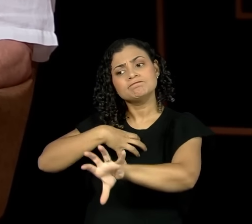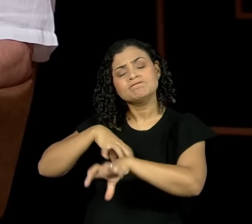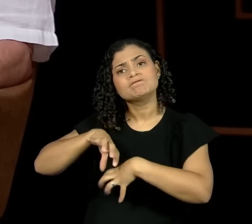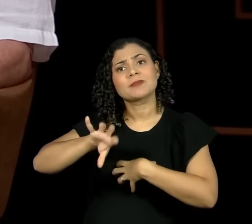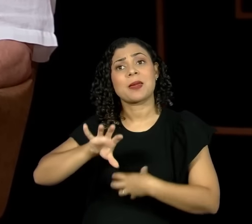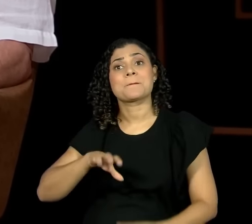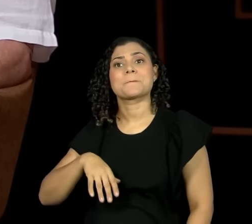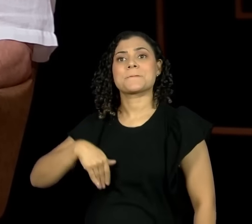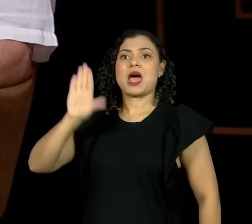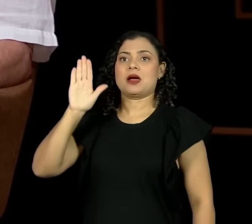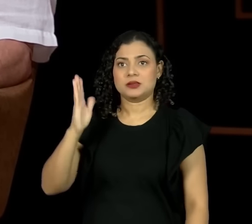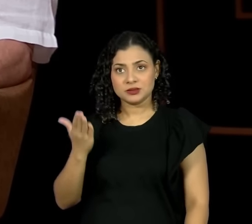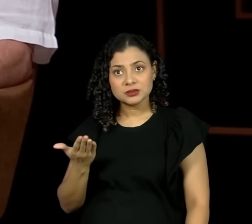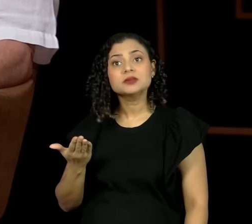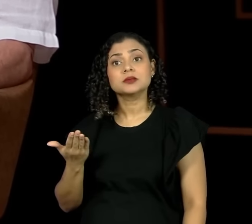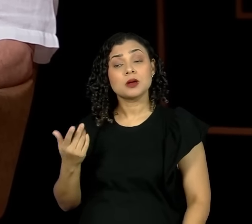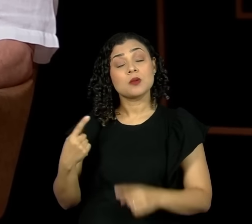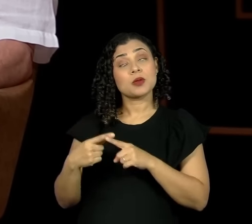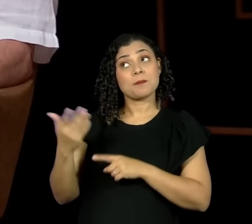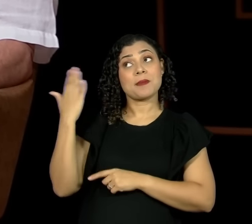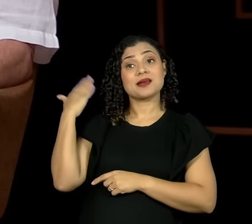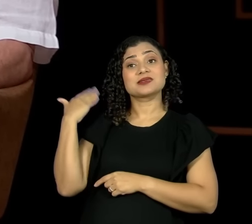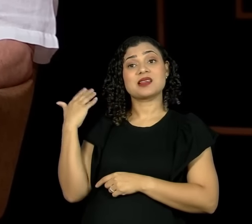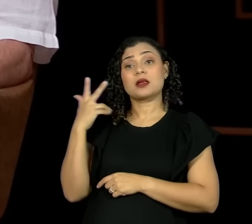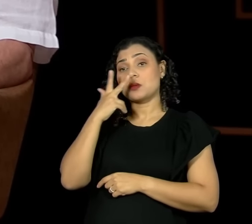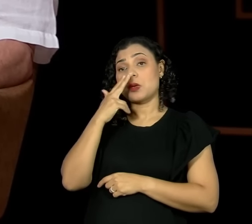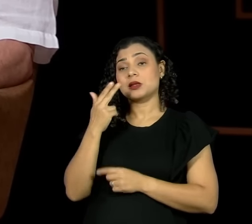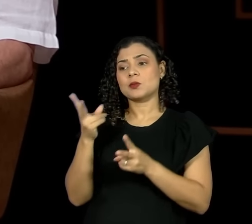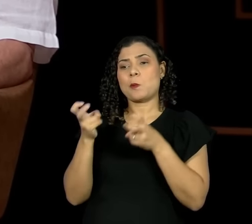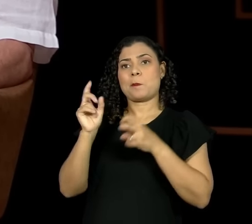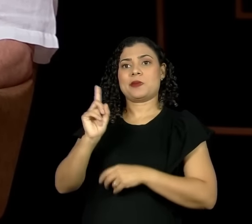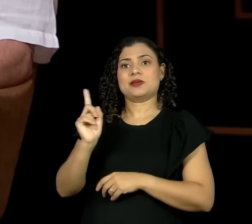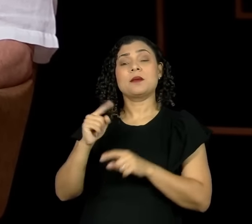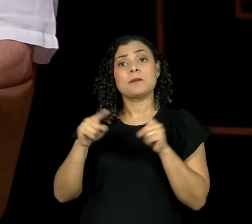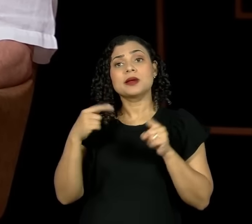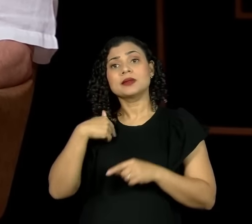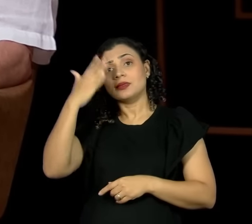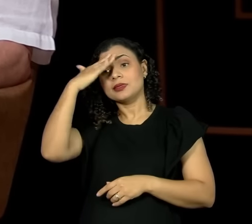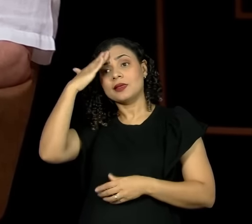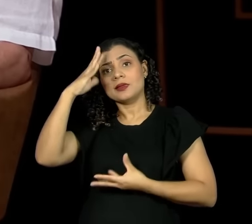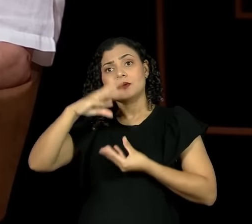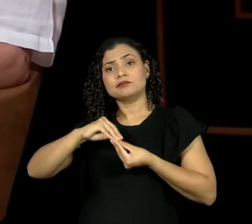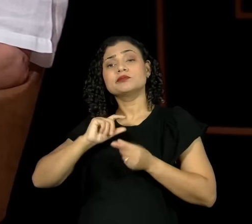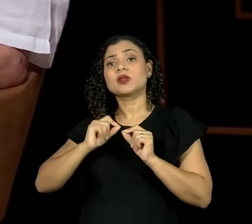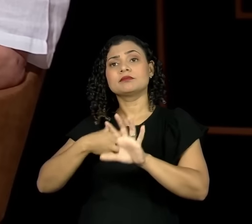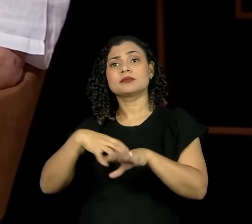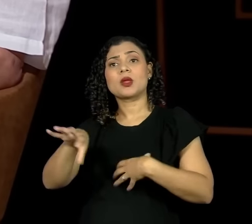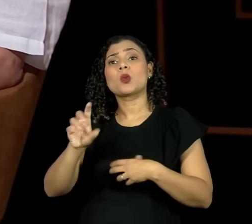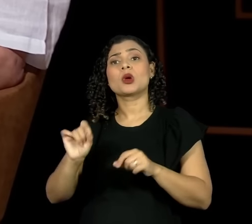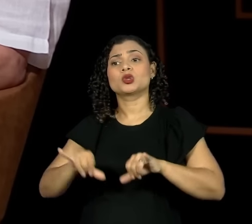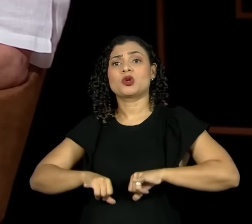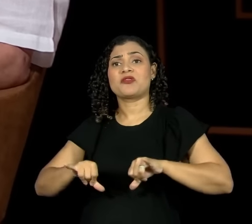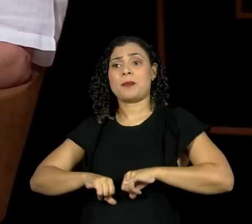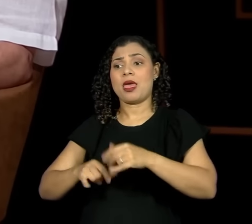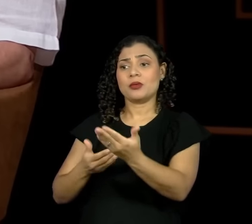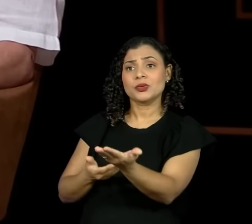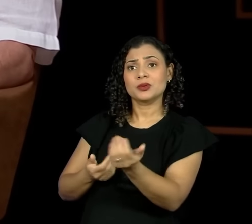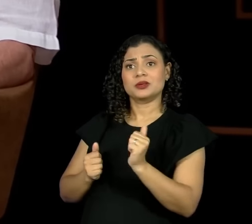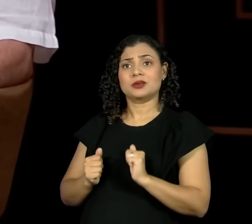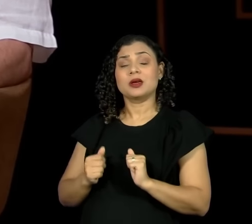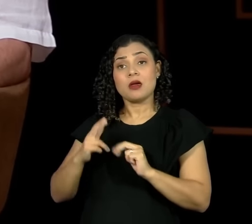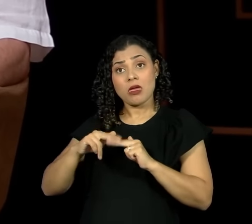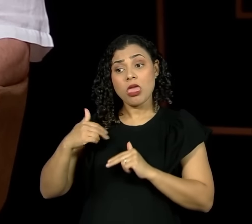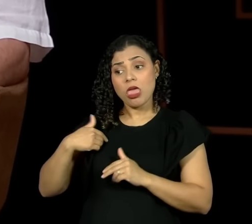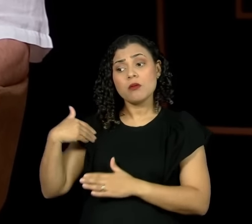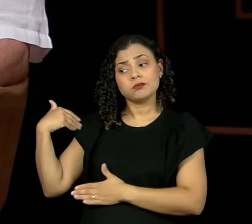também uma coisa que eu não tinha olhos ainda mas entender o sofrimento do outro Uhum Então foi através dos